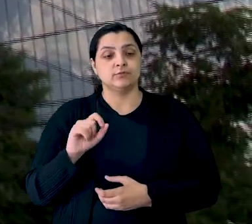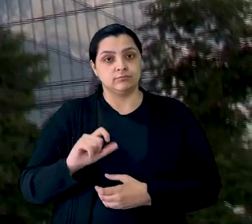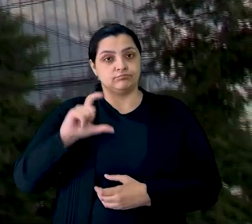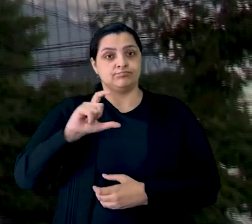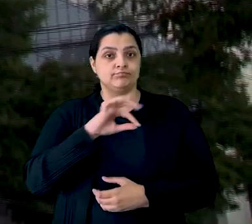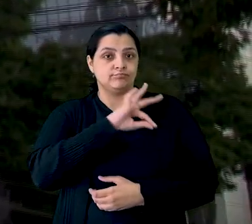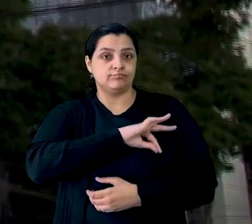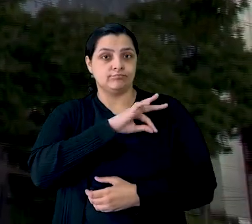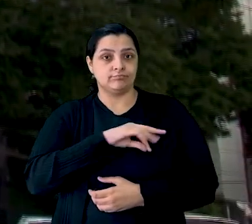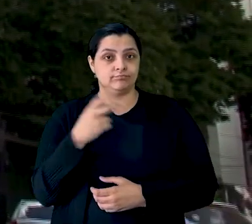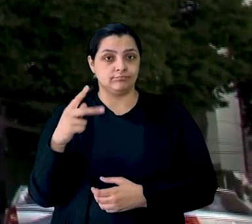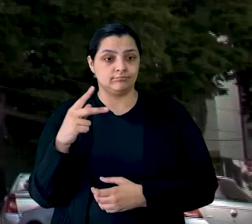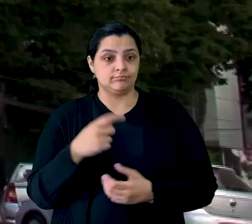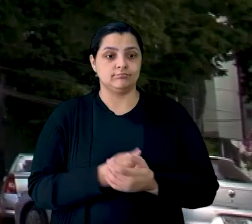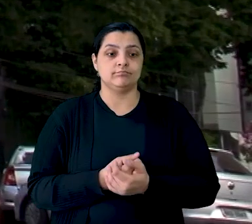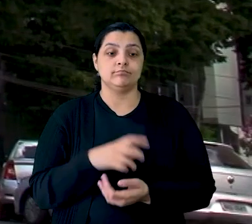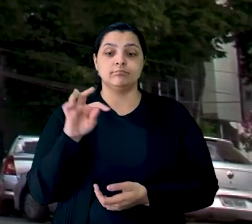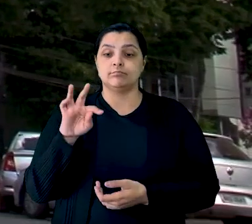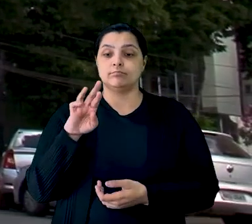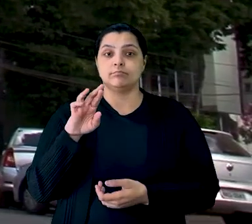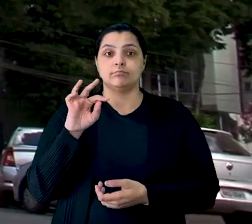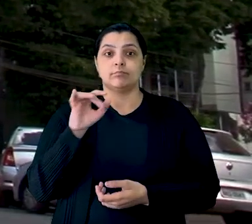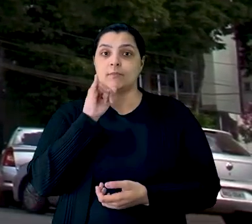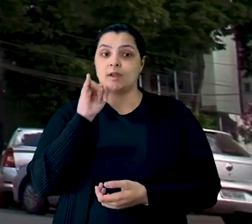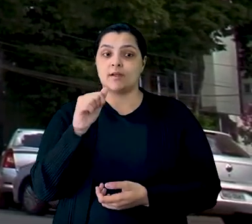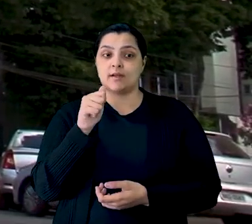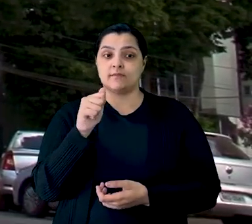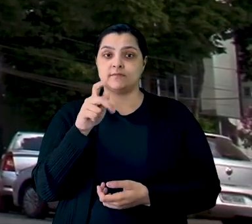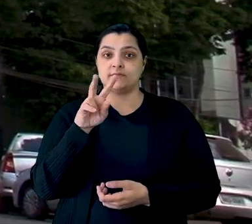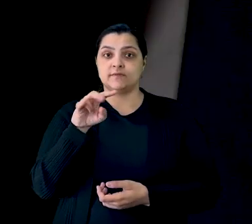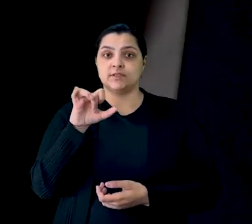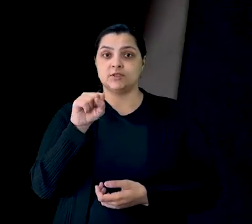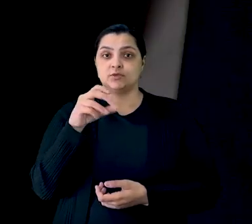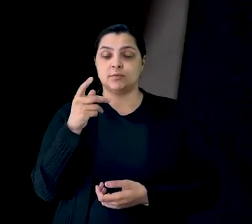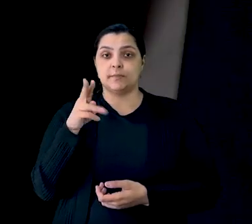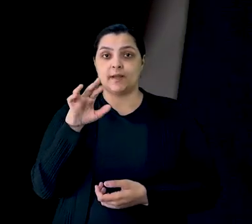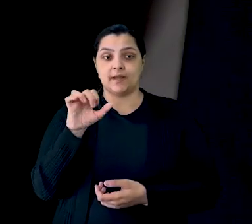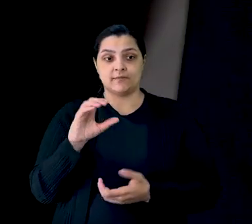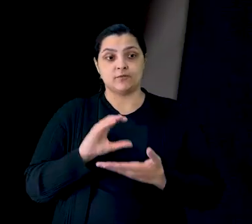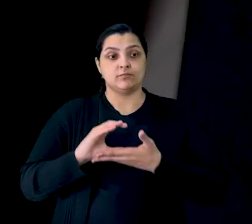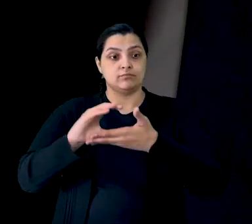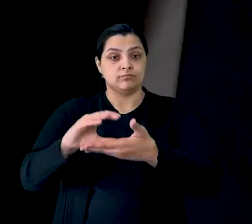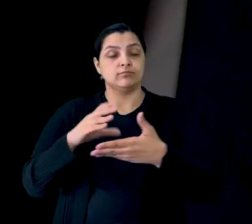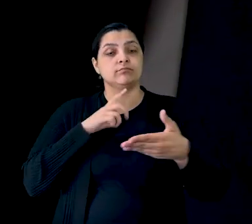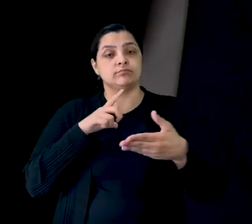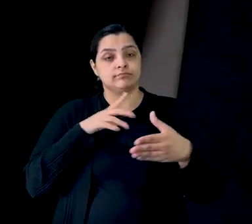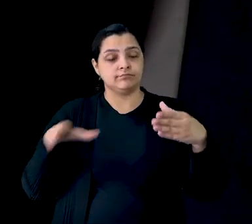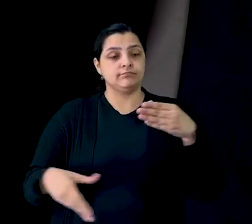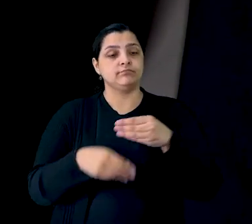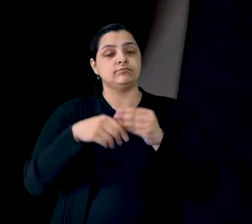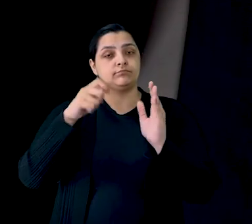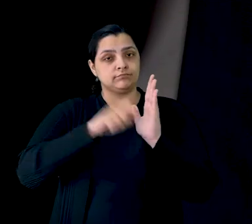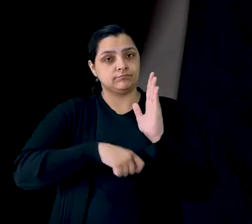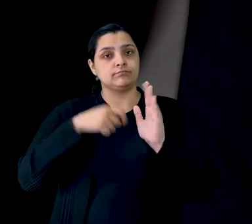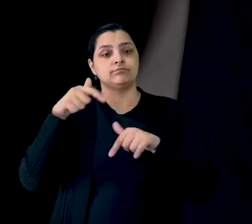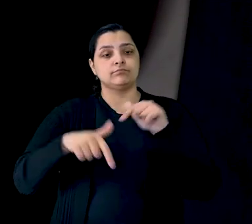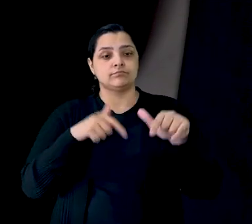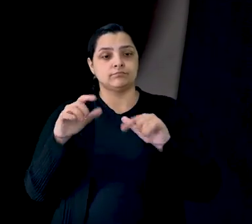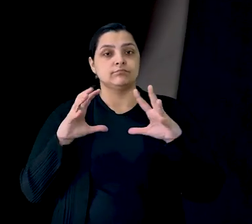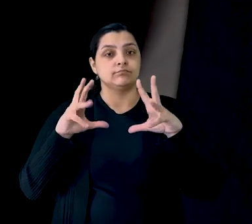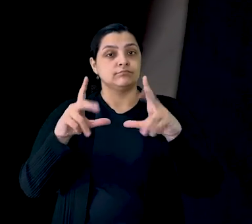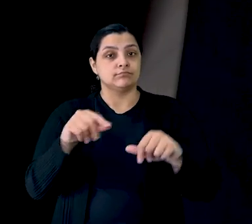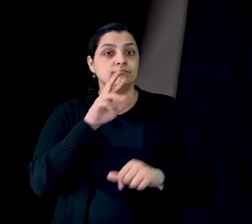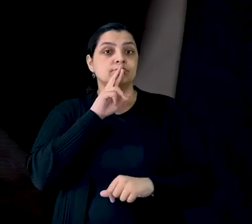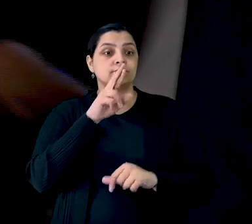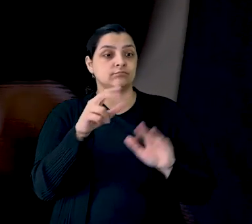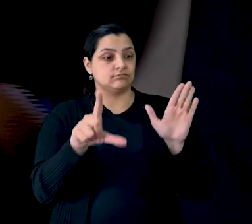direito ao reajuste. O TRT considerou que o aviso prévio, mesmo indenizado, integra o contrato de trabalho